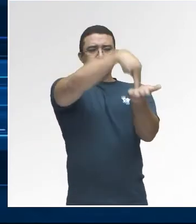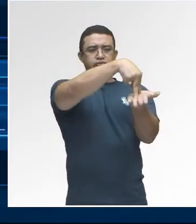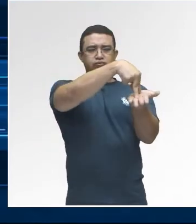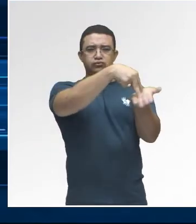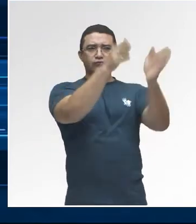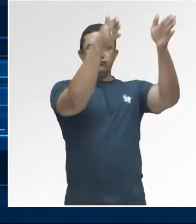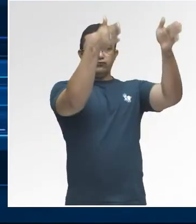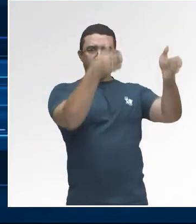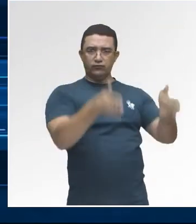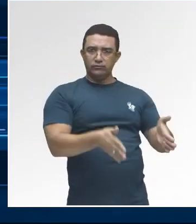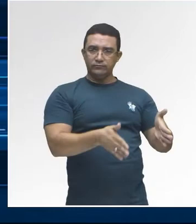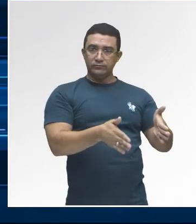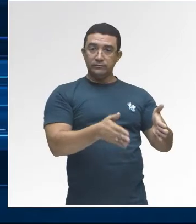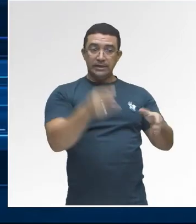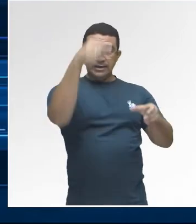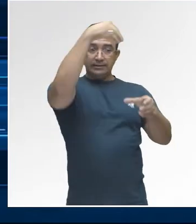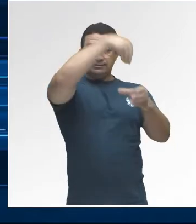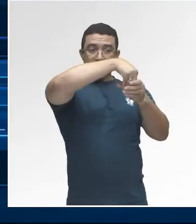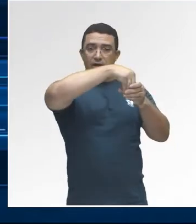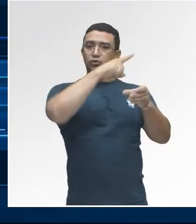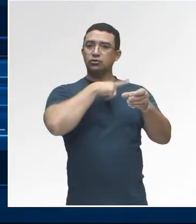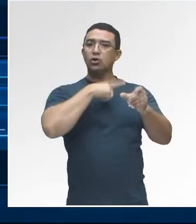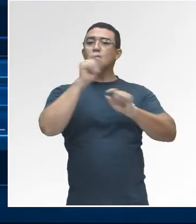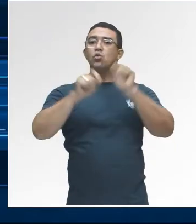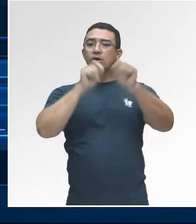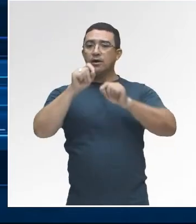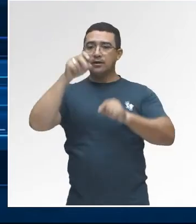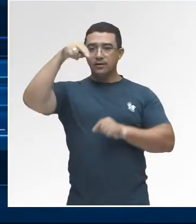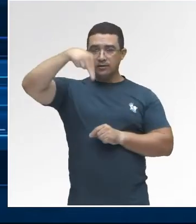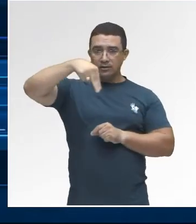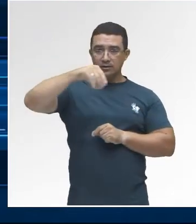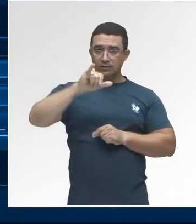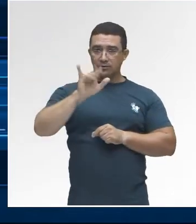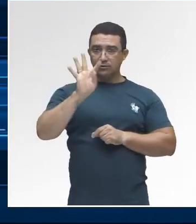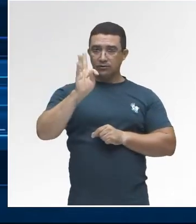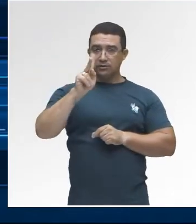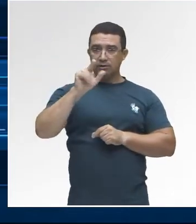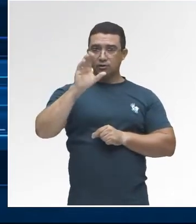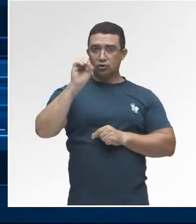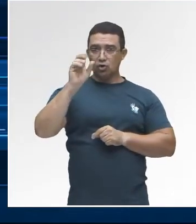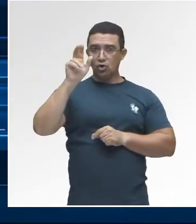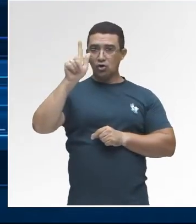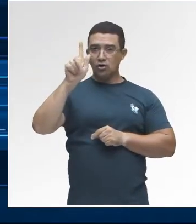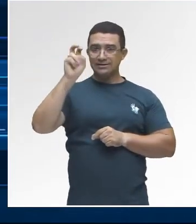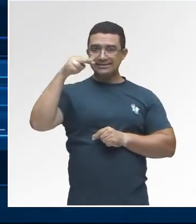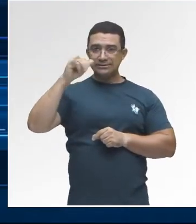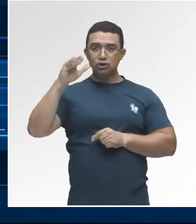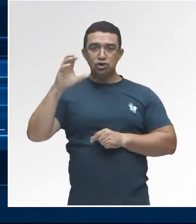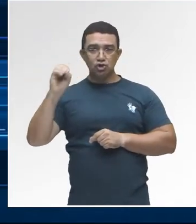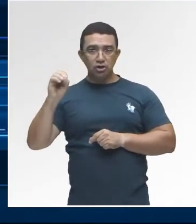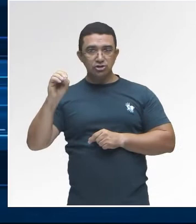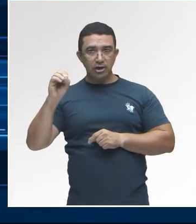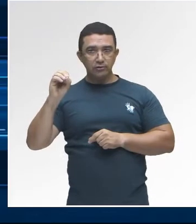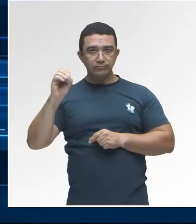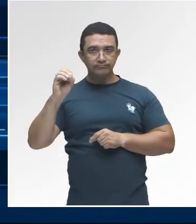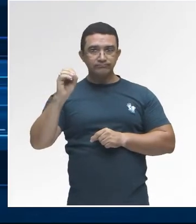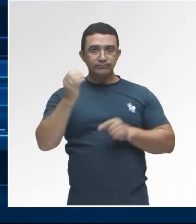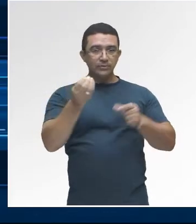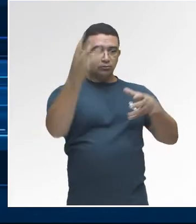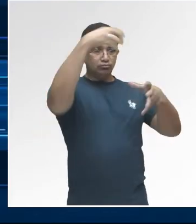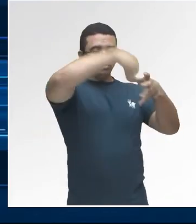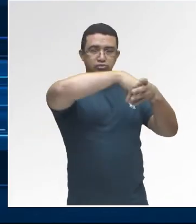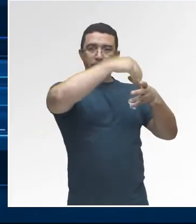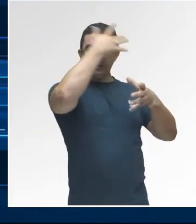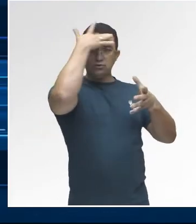com nitrogênio líquido. Então, aqui está a definição do que é cryogenics.